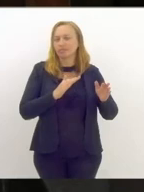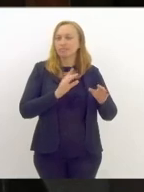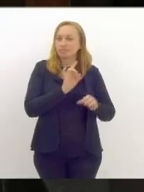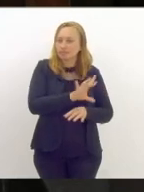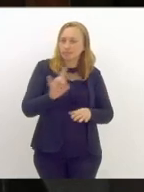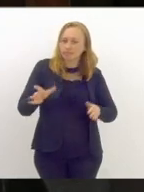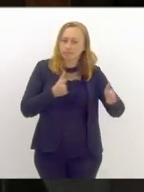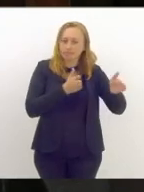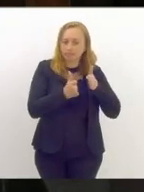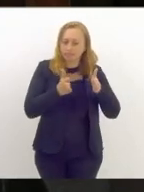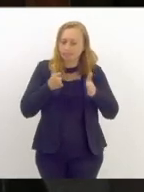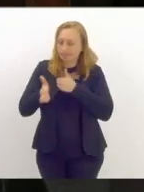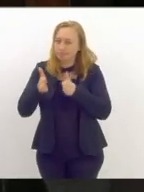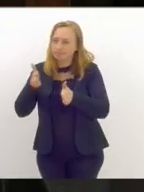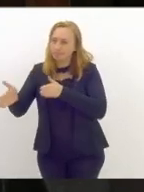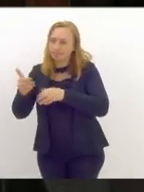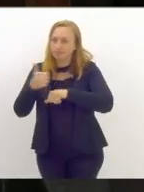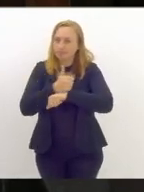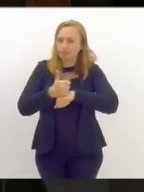passei.